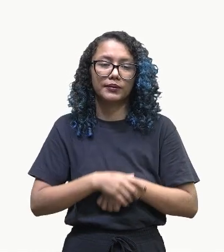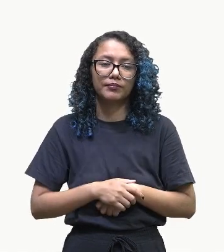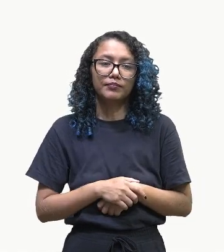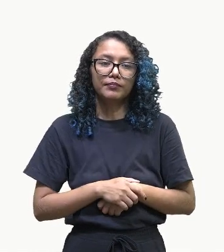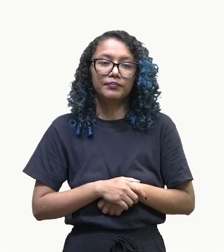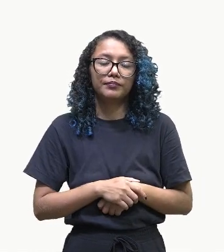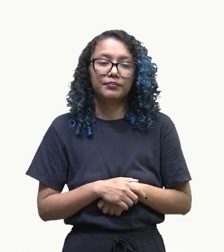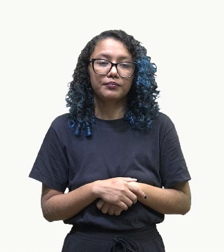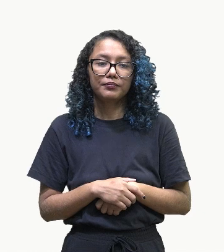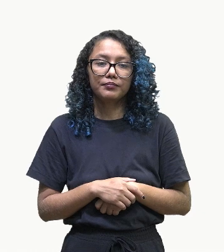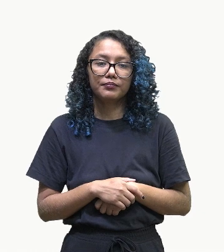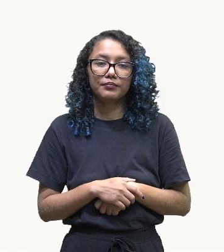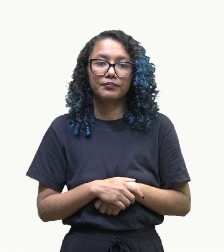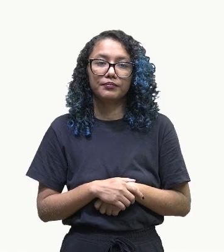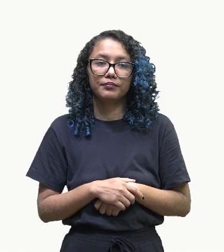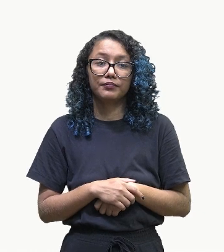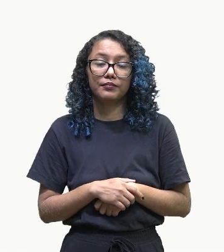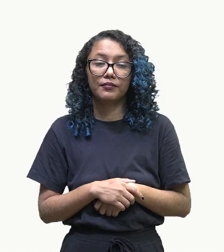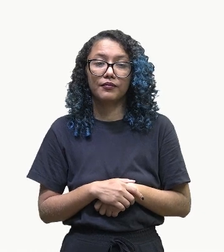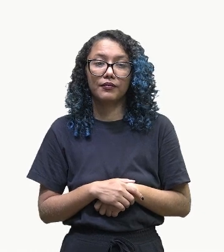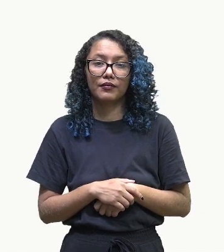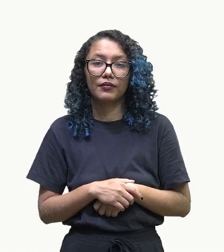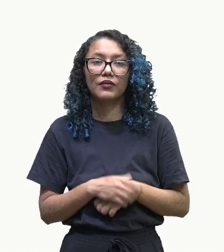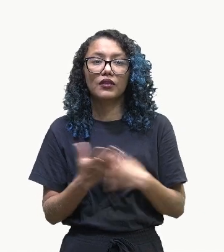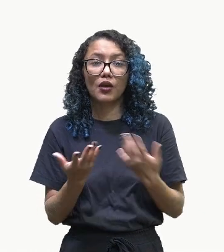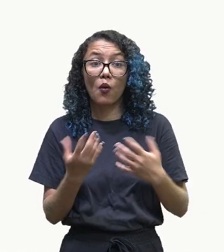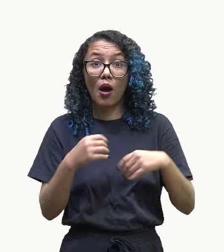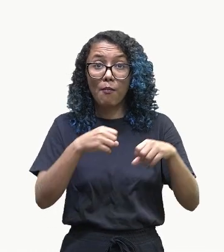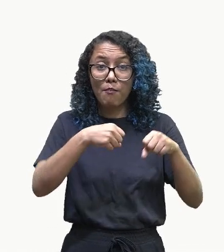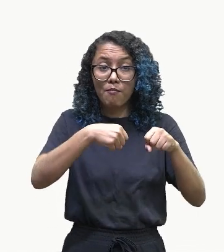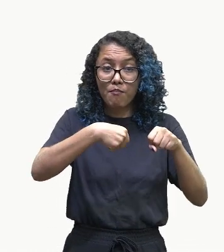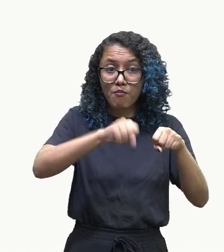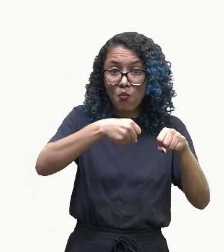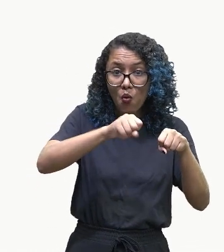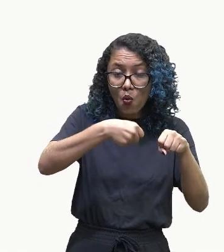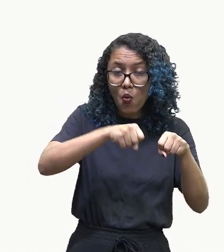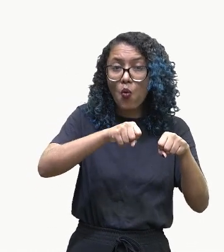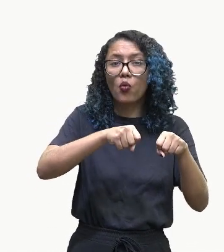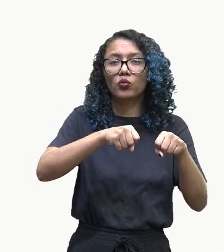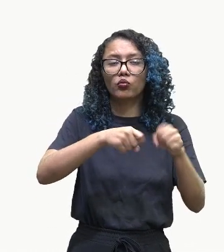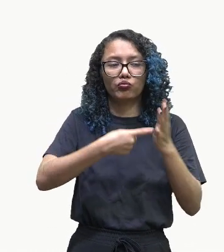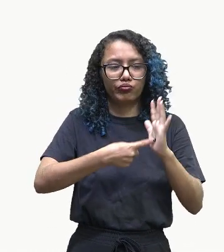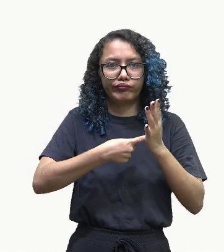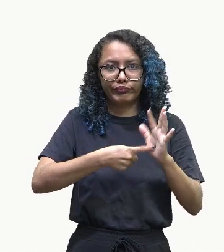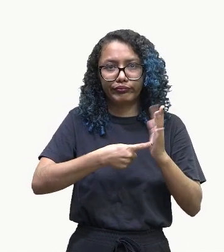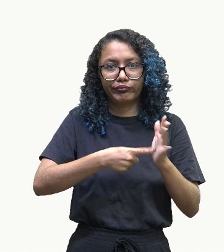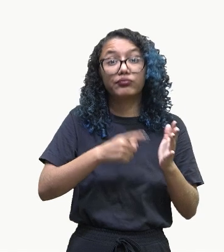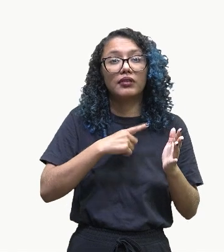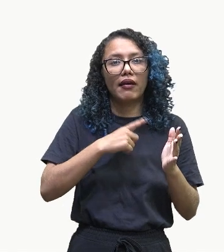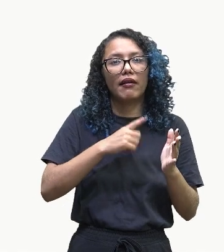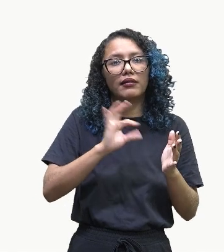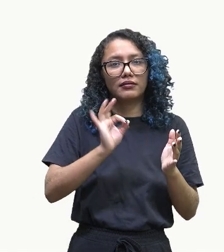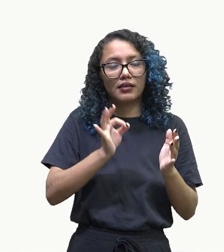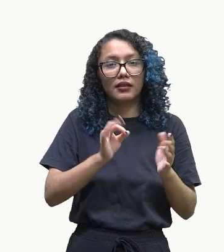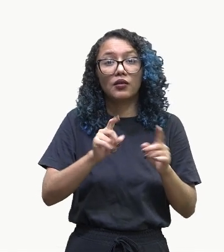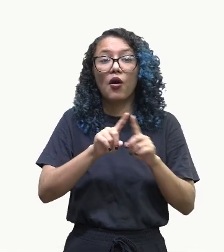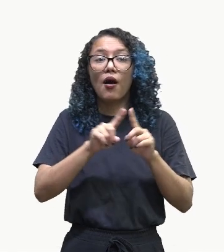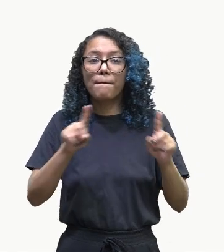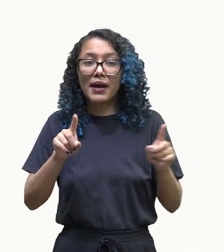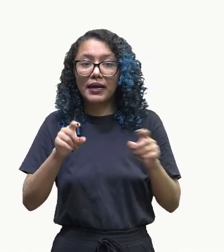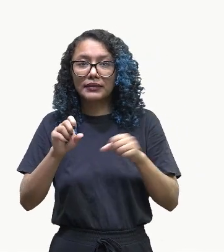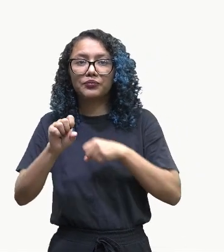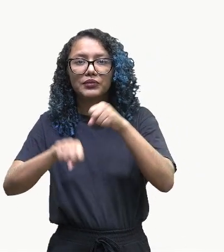pedales. Enquanto a moto possui um motor, né, a bicicleta você precisa fazer